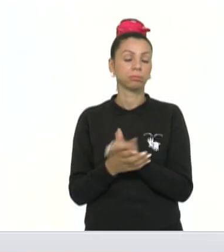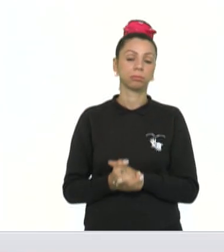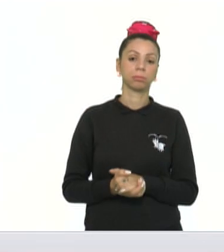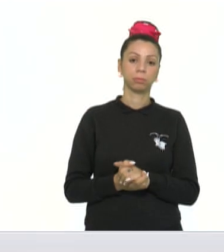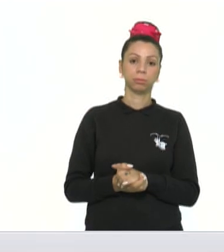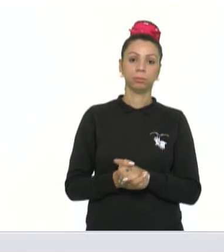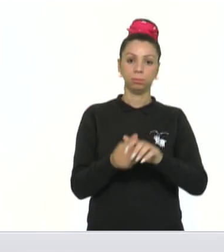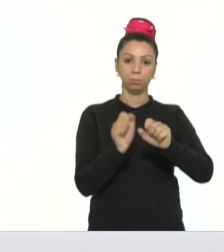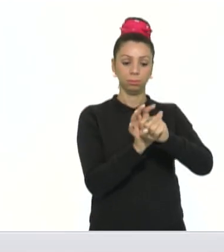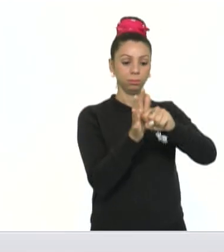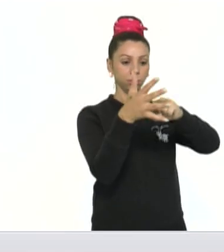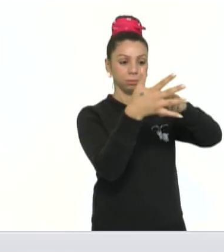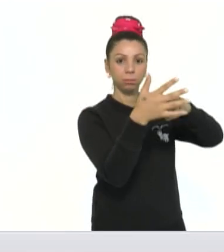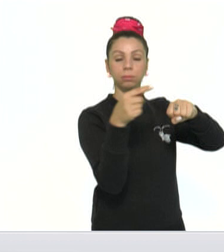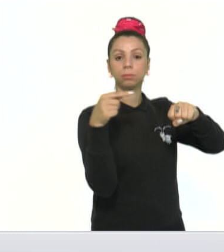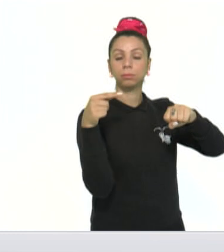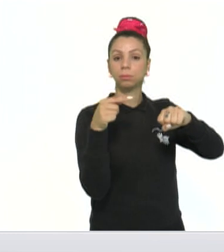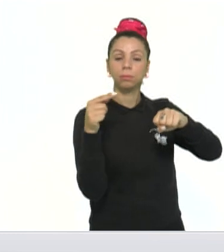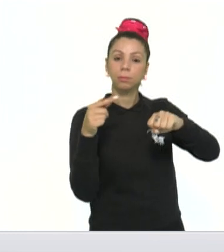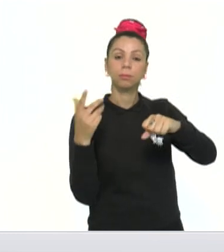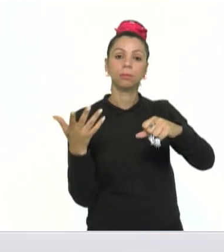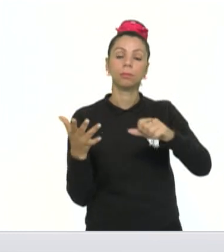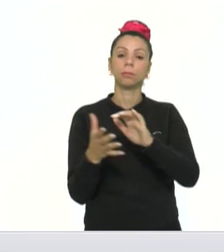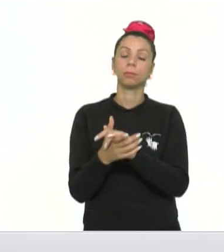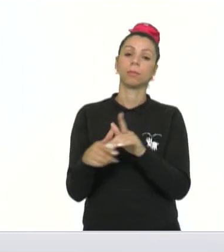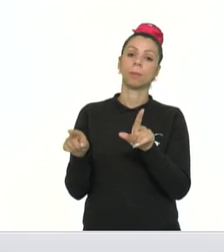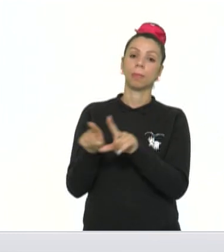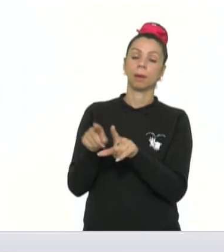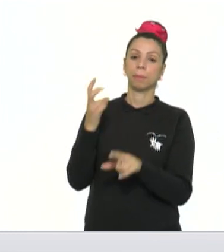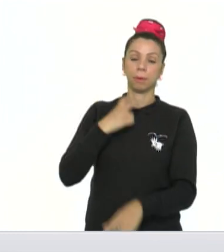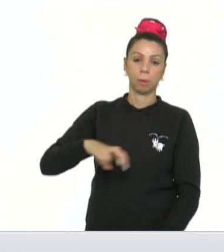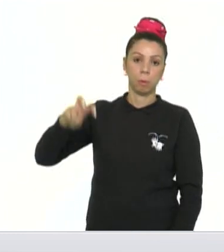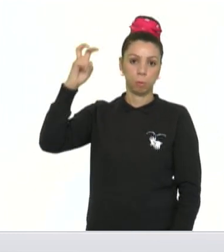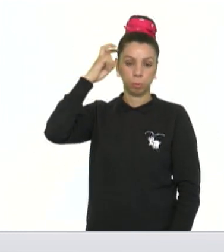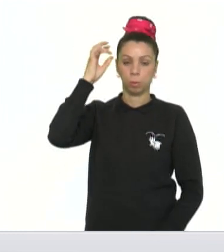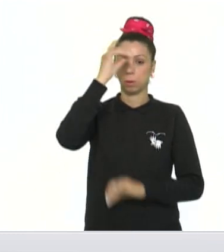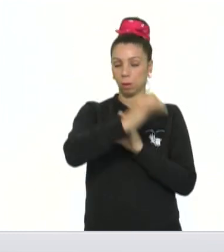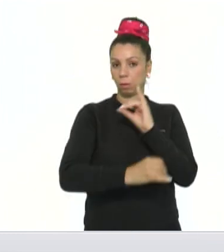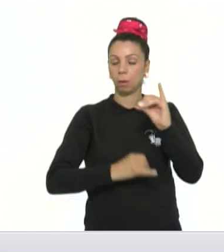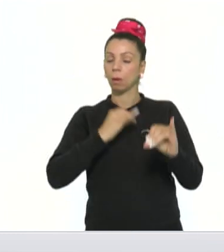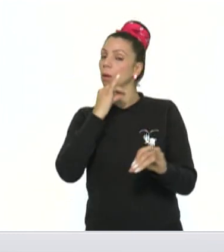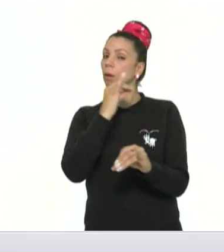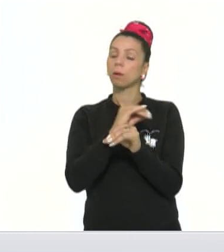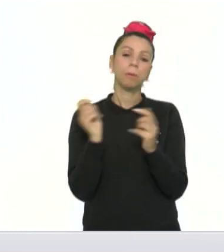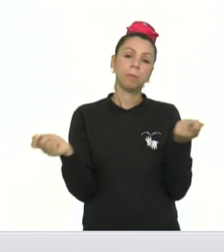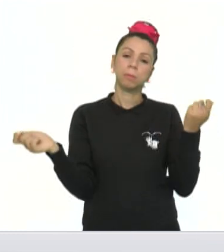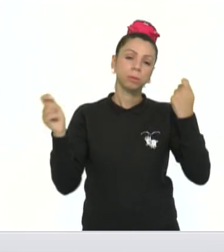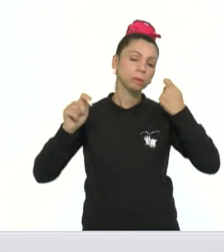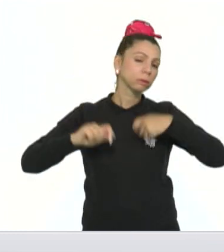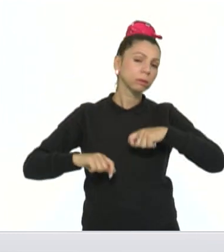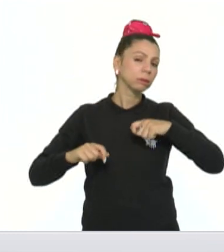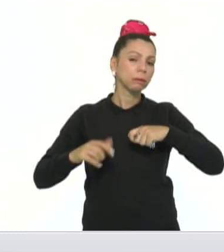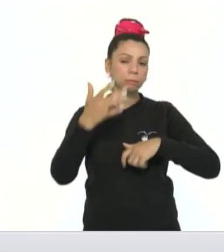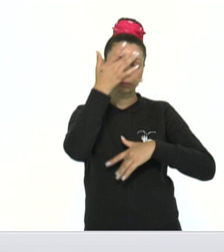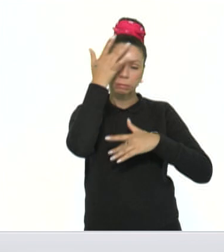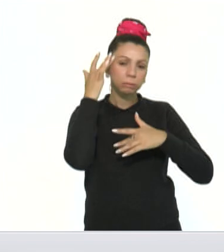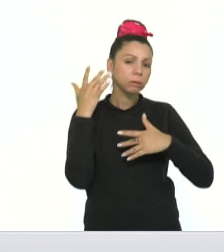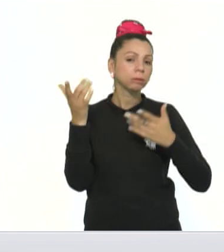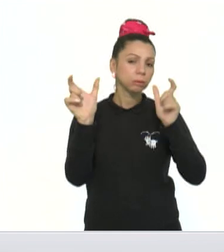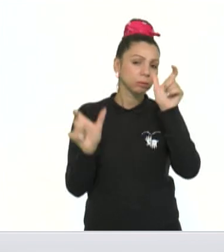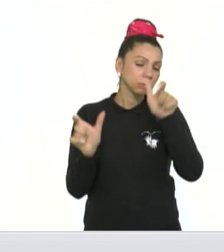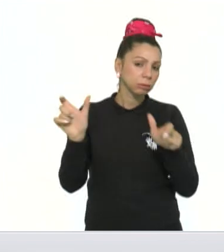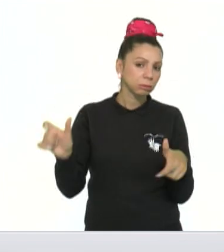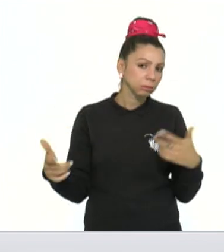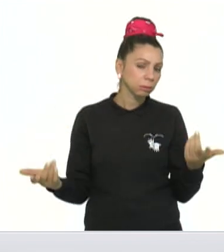à pandemia do novo coronavírus, a cybercultura veio completar algumas necessidades das pessoas, a